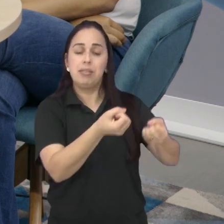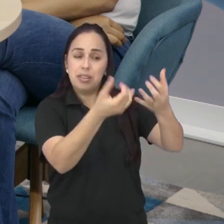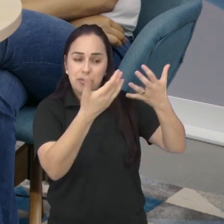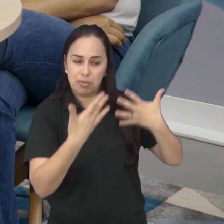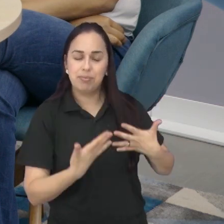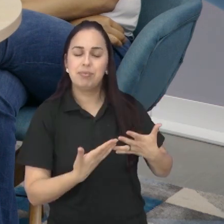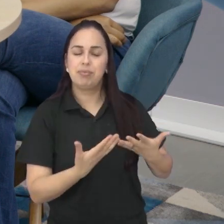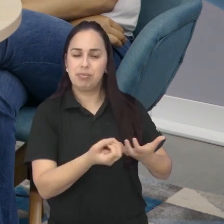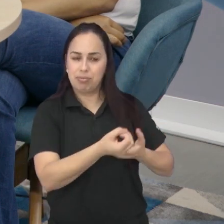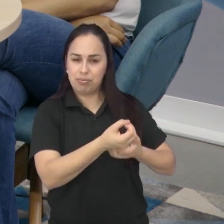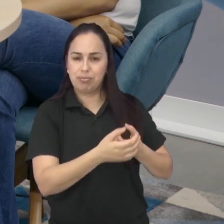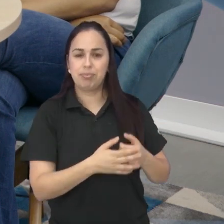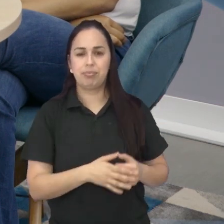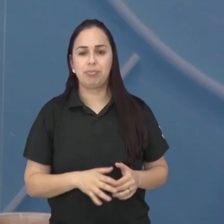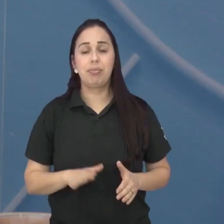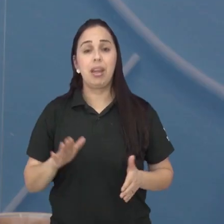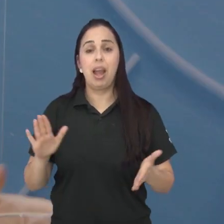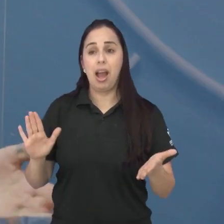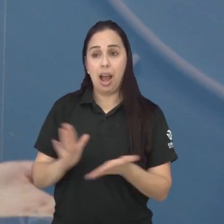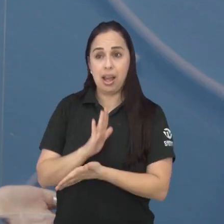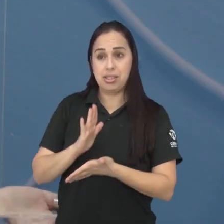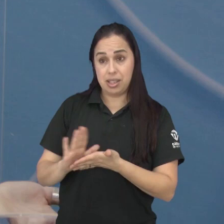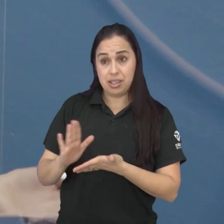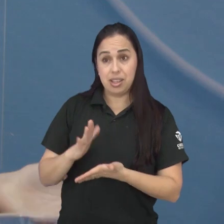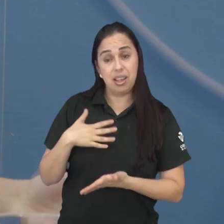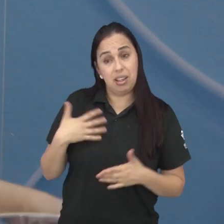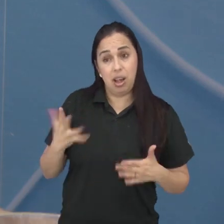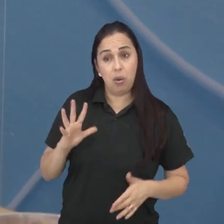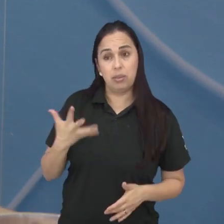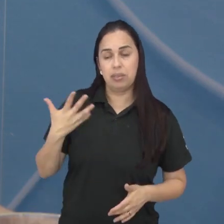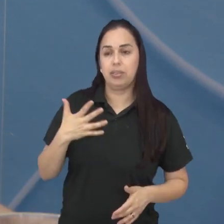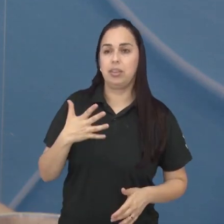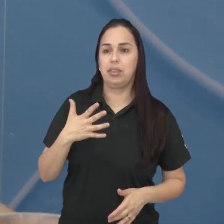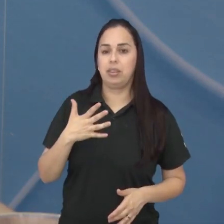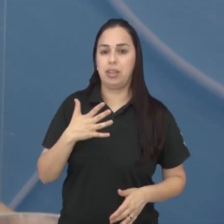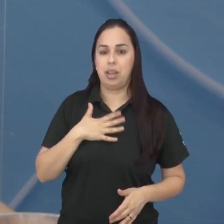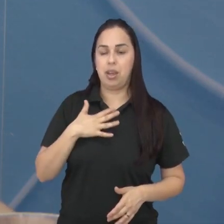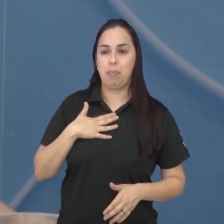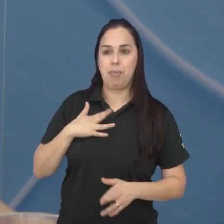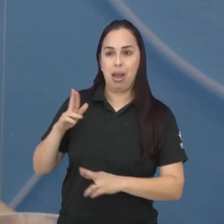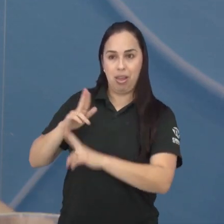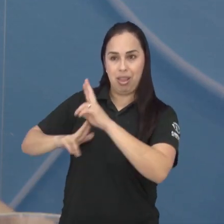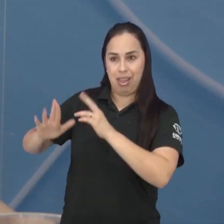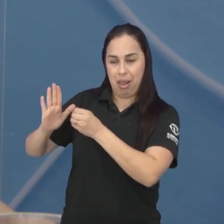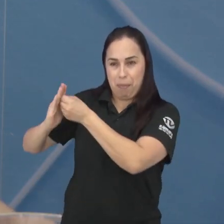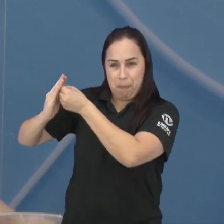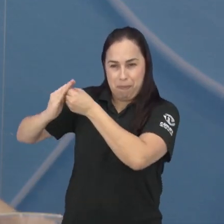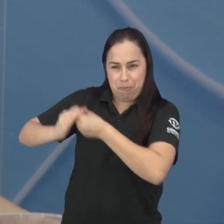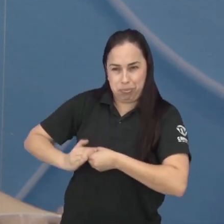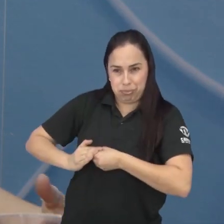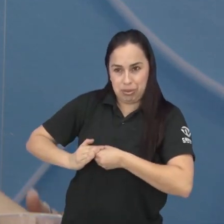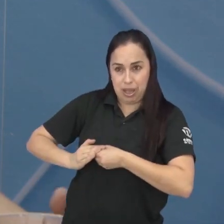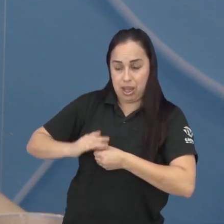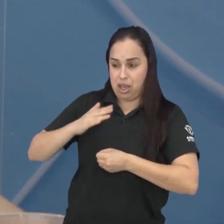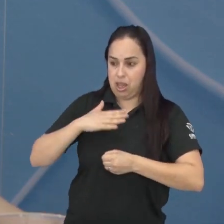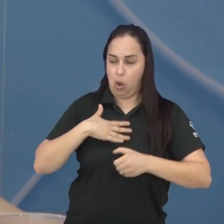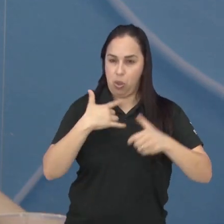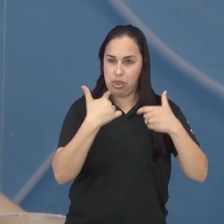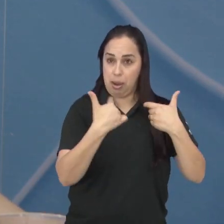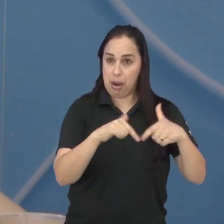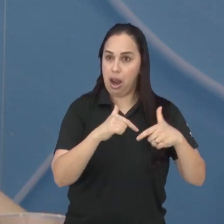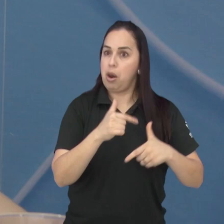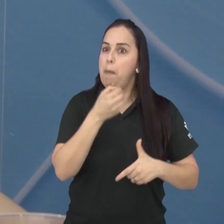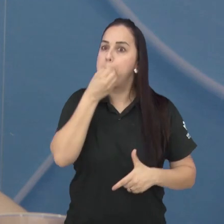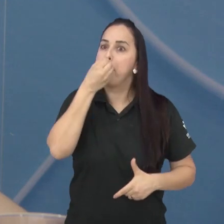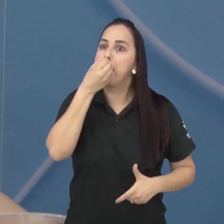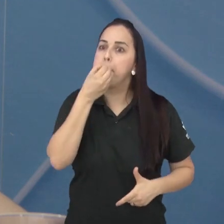ouvir, né? Porque muitas vezes é isso, o meu caso mesmo foi esse, eu sofri um relacionamento abusivo, estava trabalhando, estava ganhando